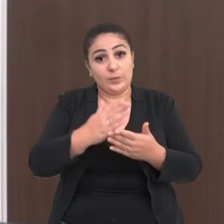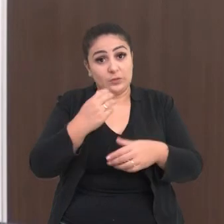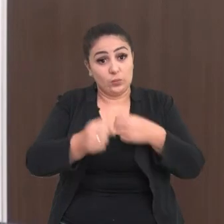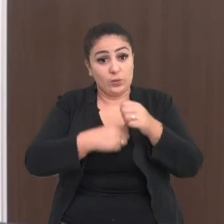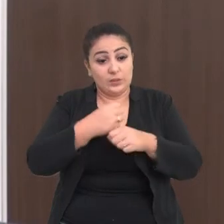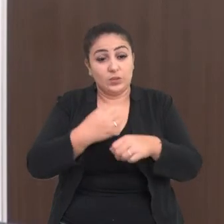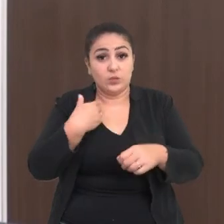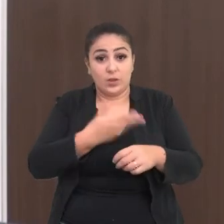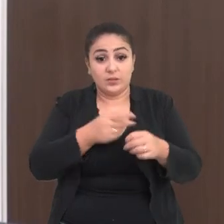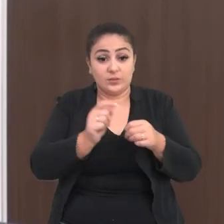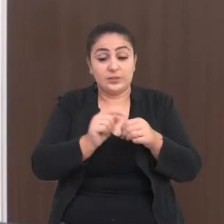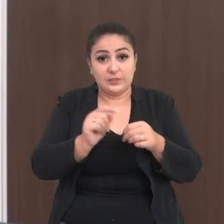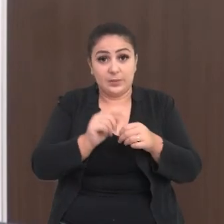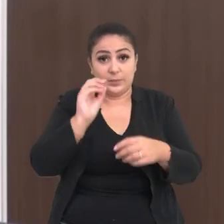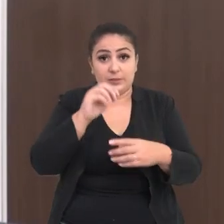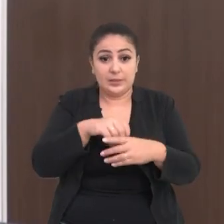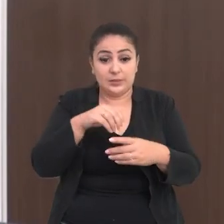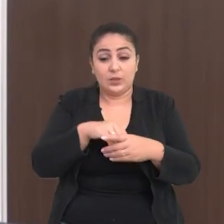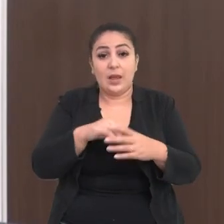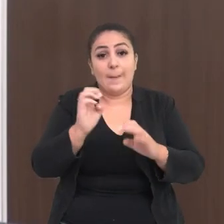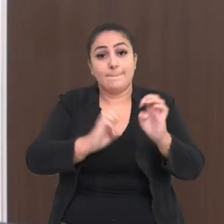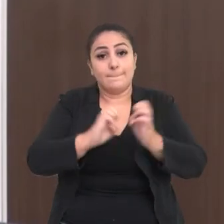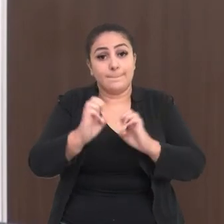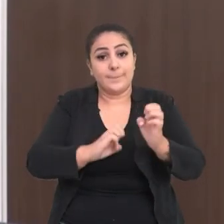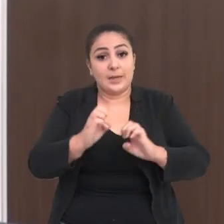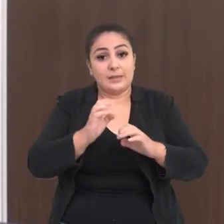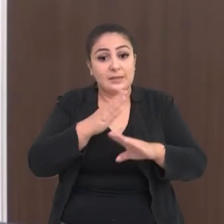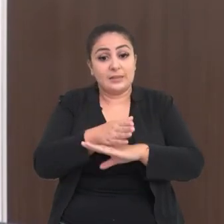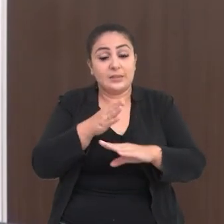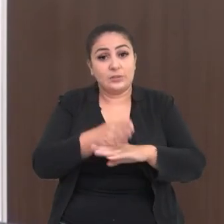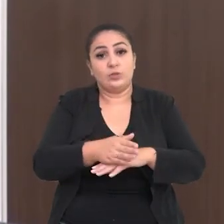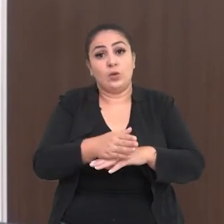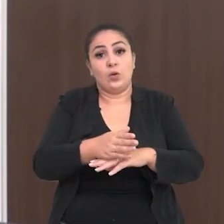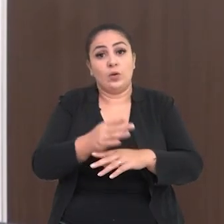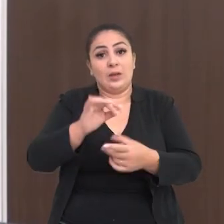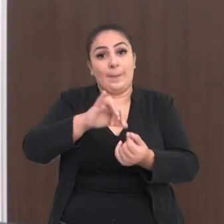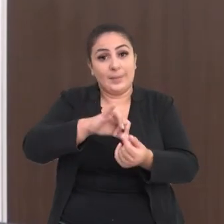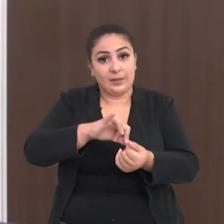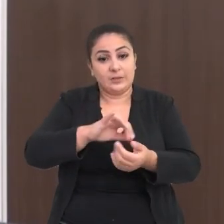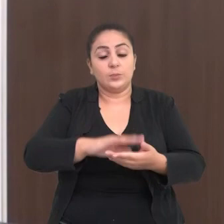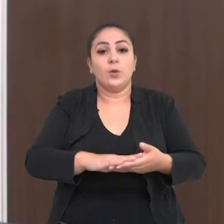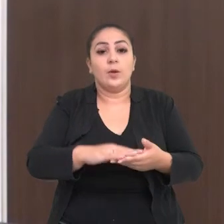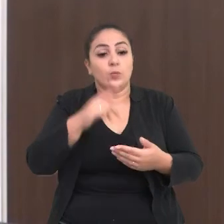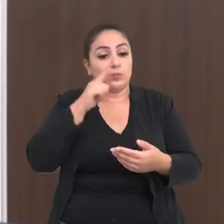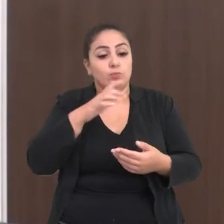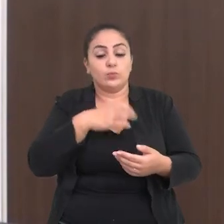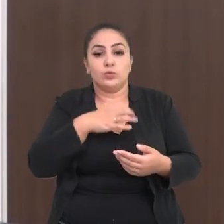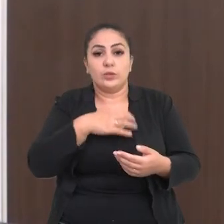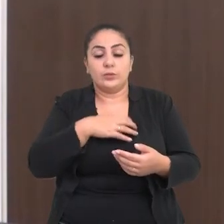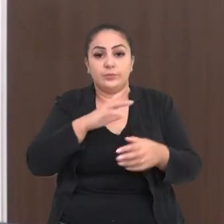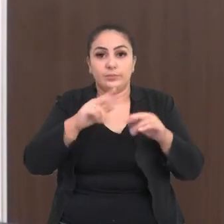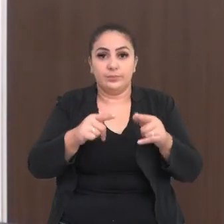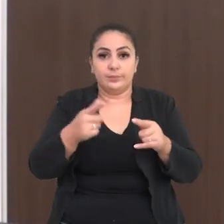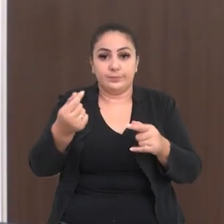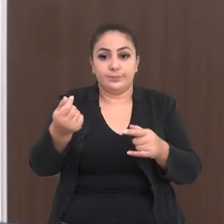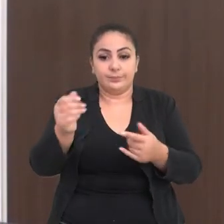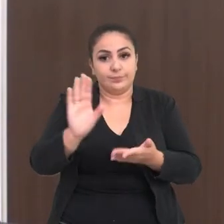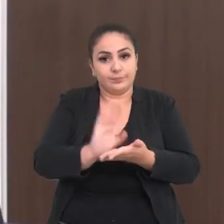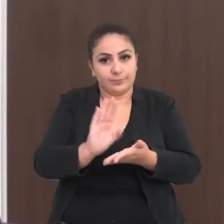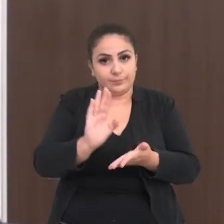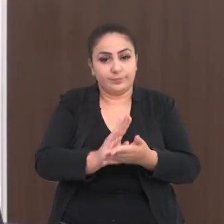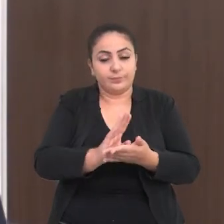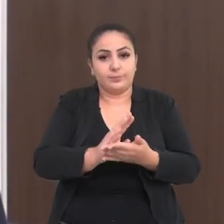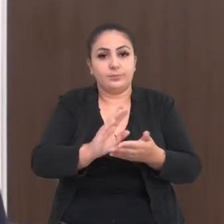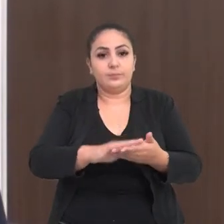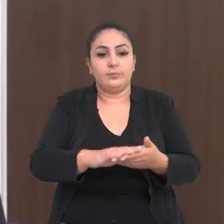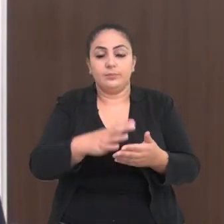ano, nós emitimos debêntures, ou seja, a empresa acessou o mercado de capitais. É uma forma diferente de se financiar,